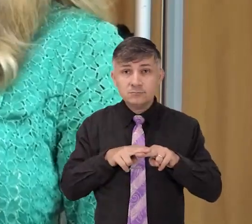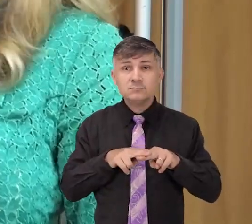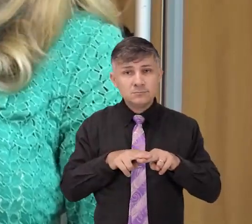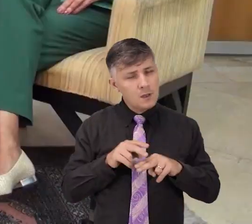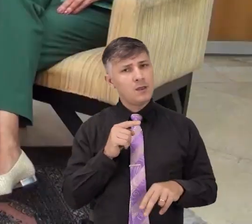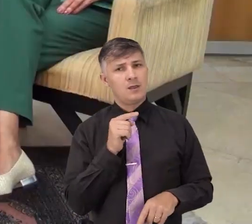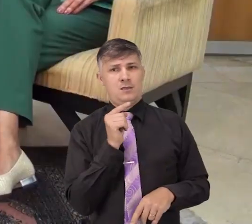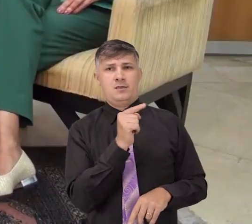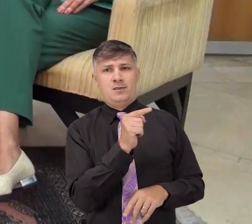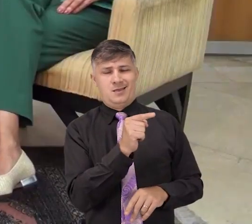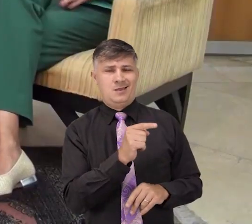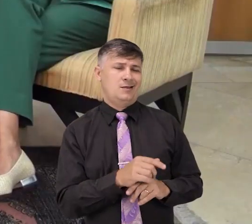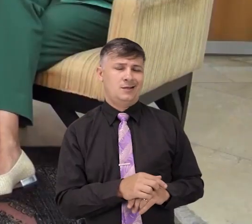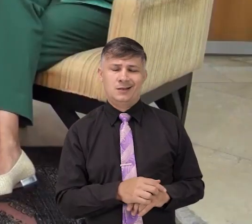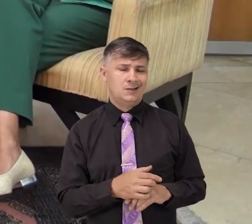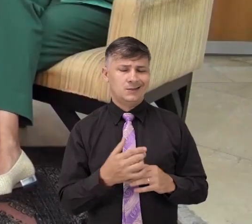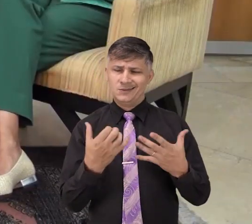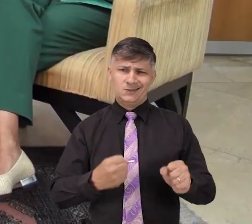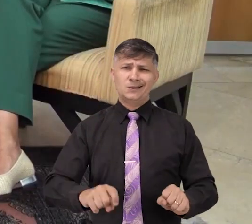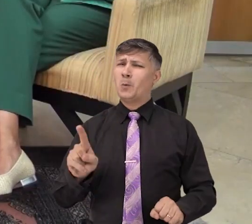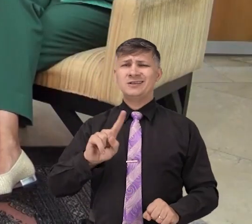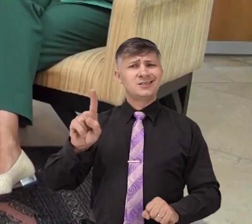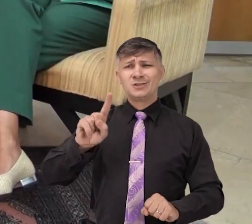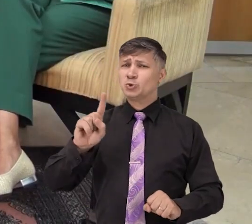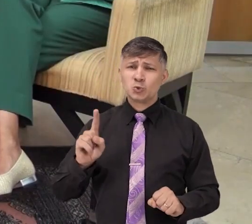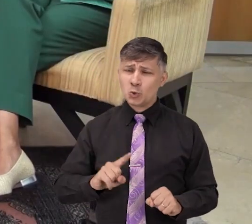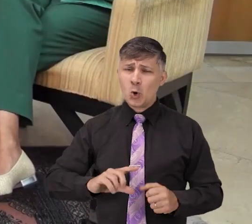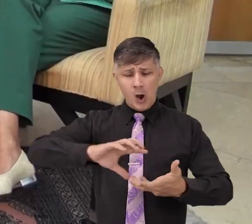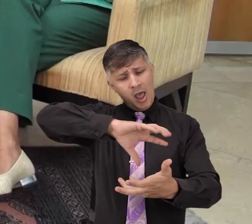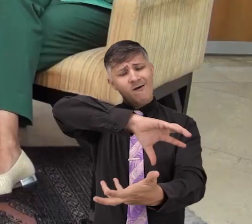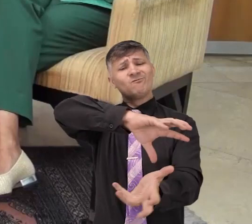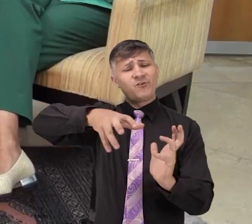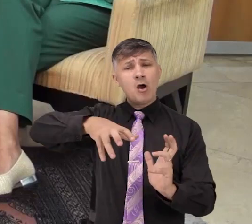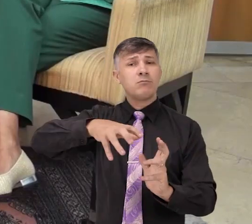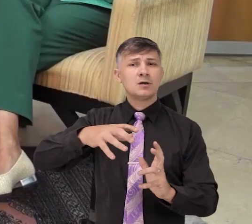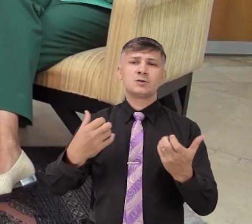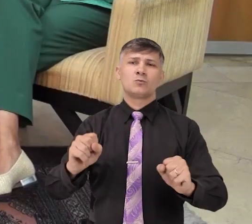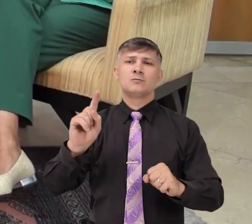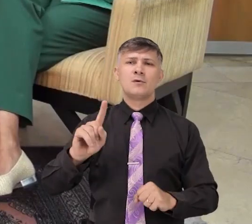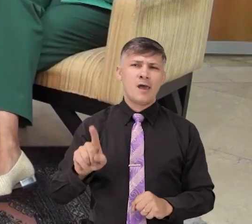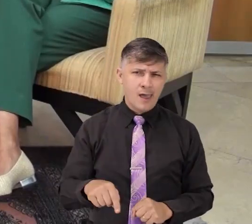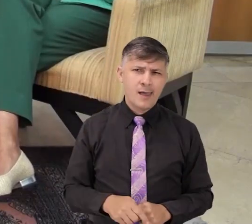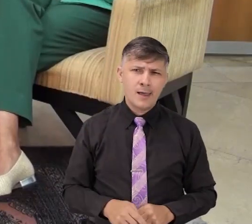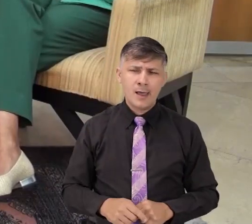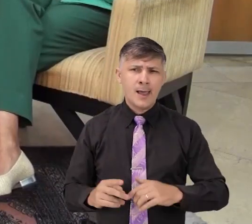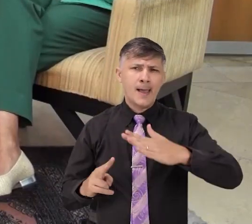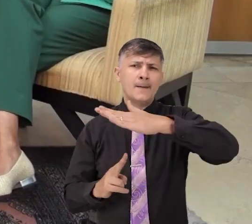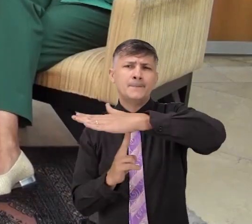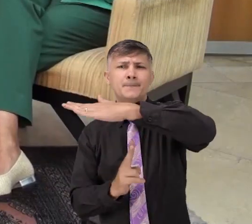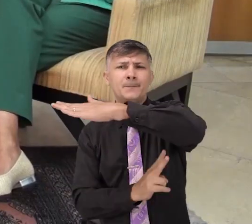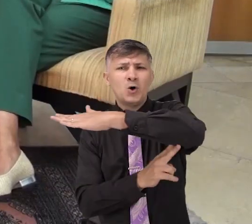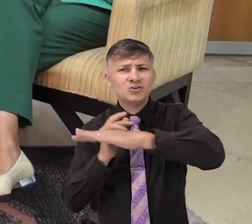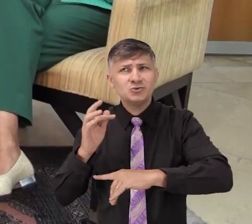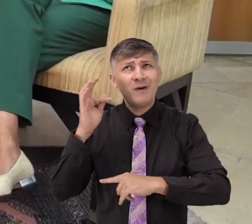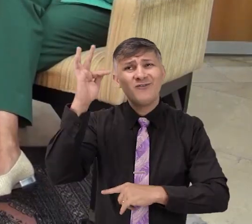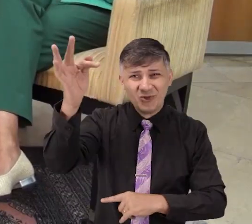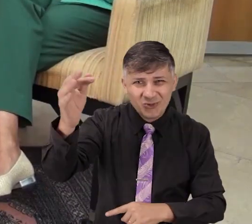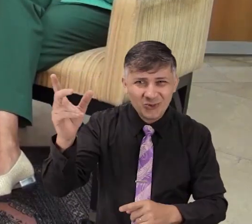fato de que ela não aceitou que viessem essas reformas. que era a tal da Ponte para o